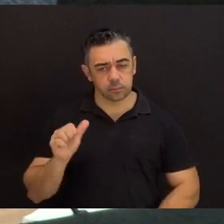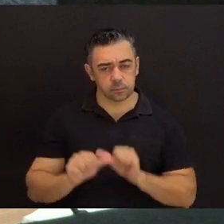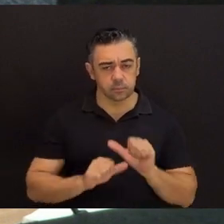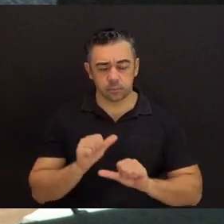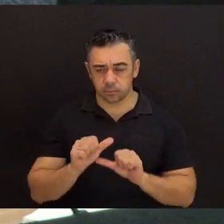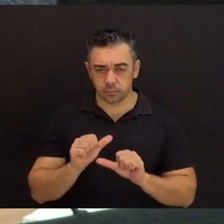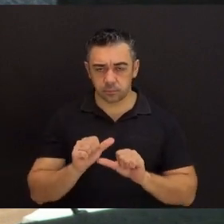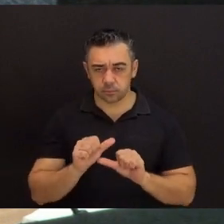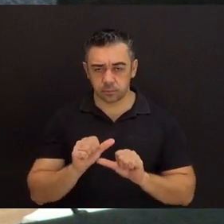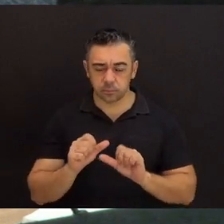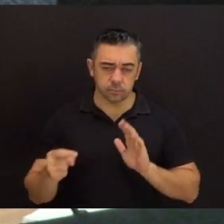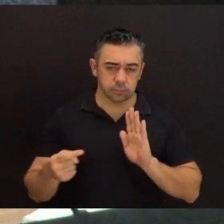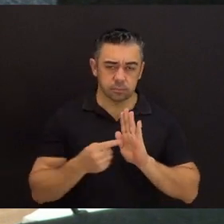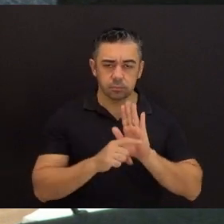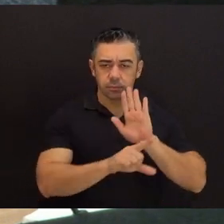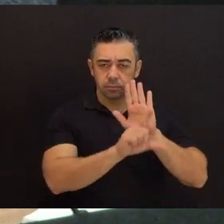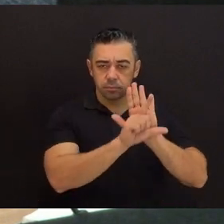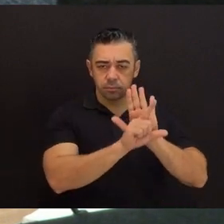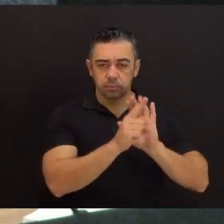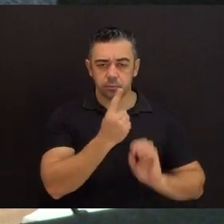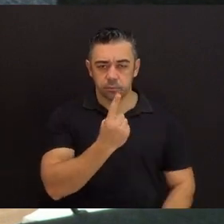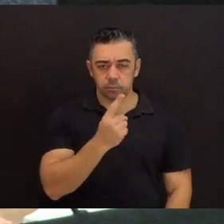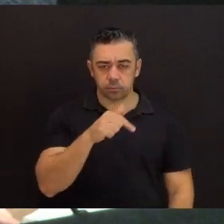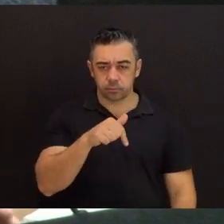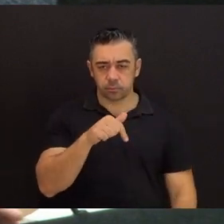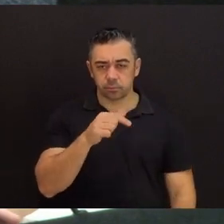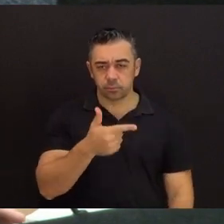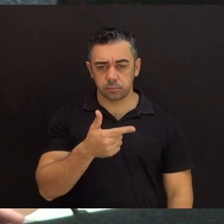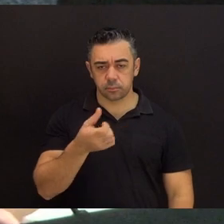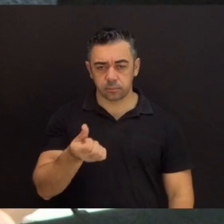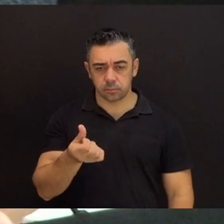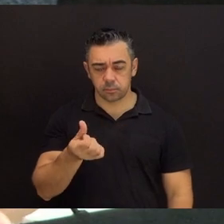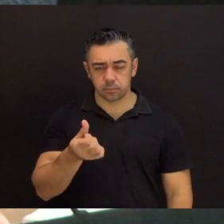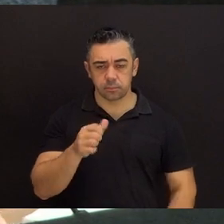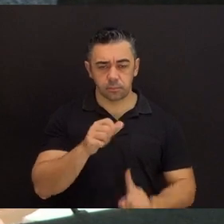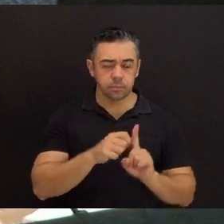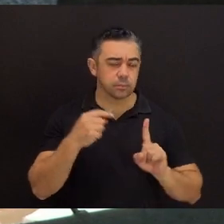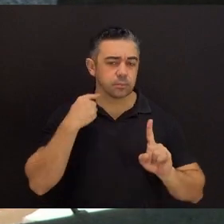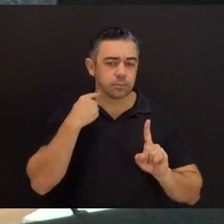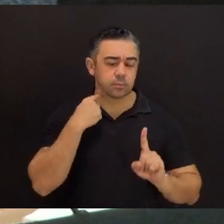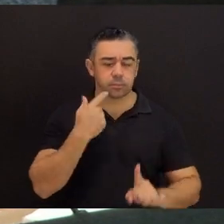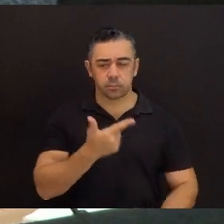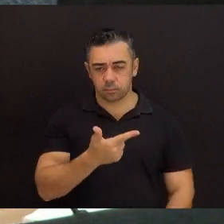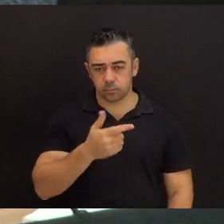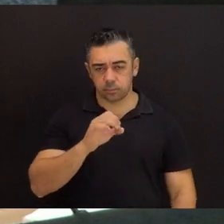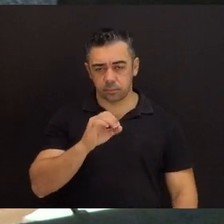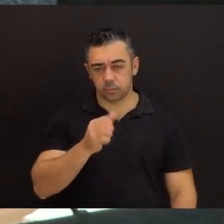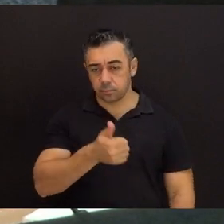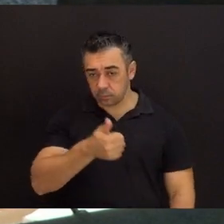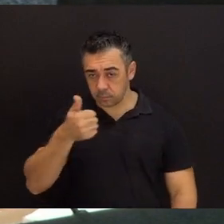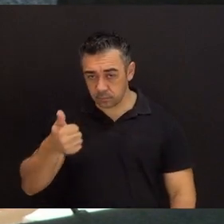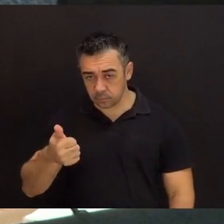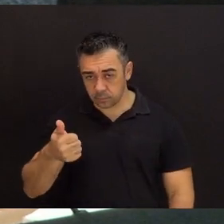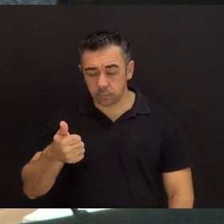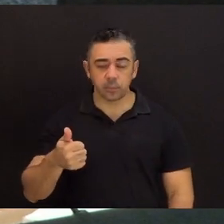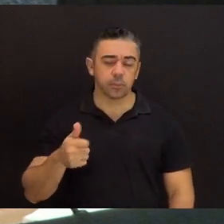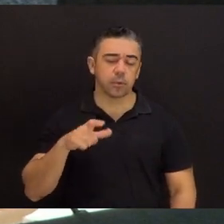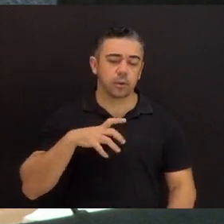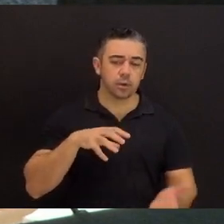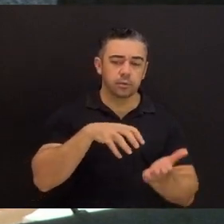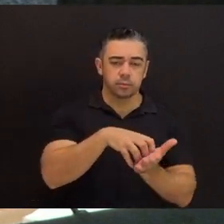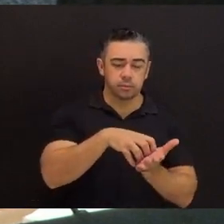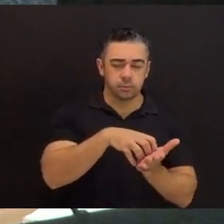e revoga dispositivos da Lei 1726 de Maio de 2011 que dispõe sobre a instituição do sistema Municipal